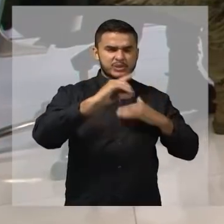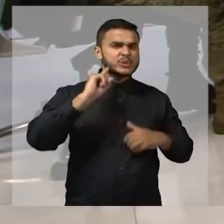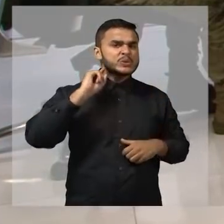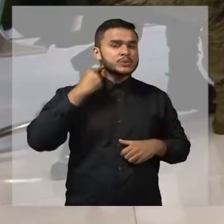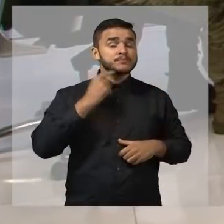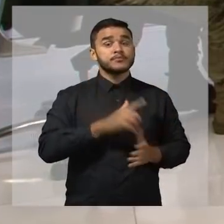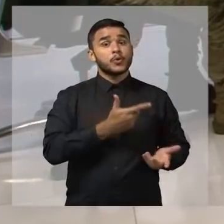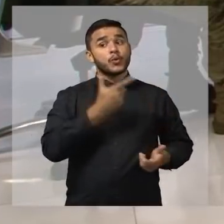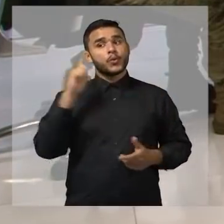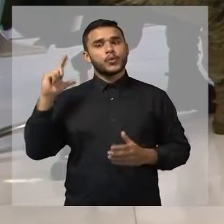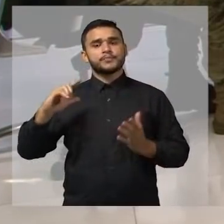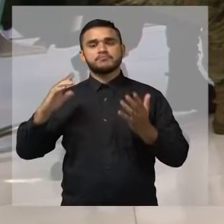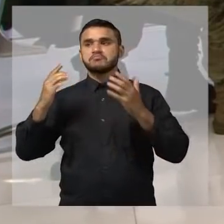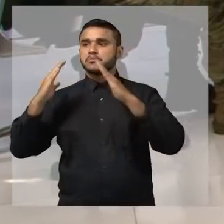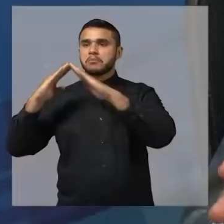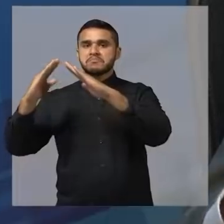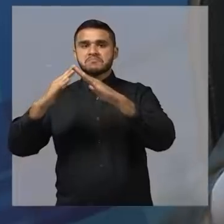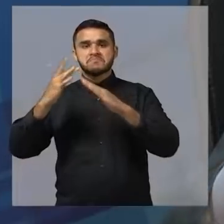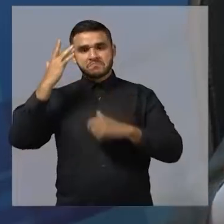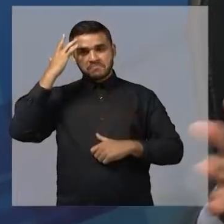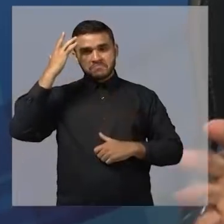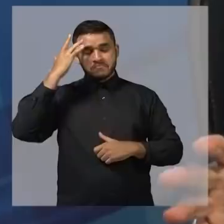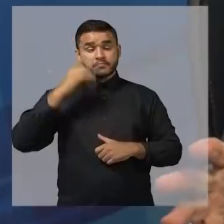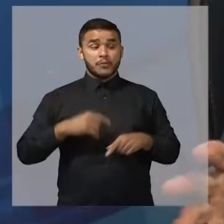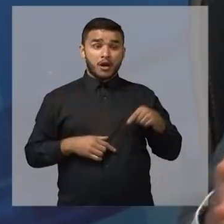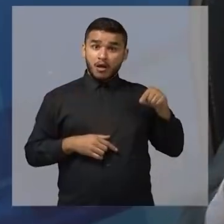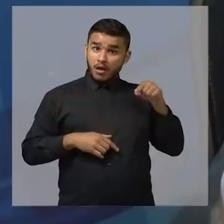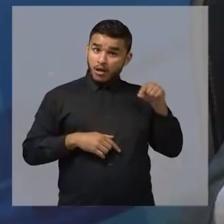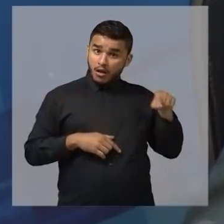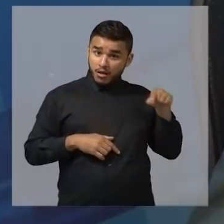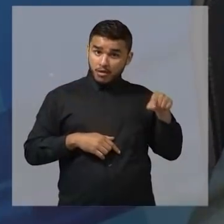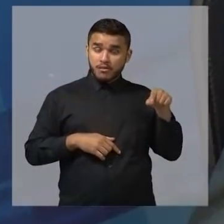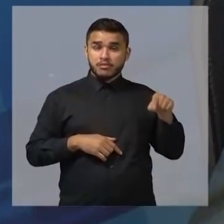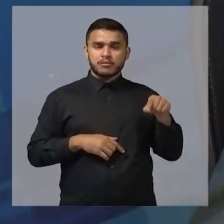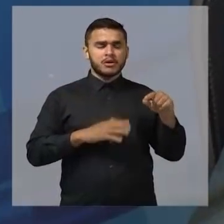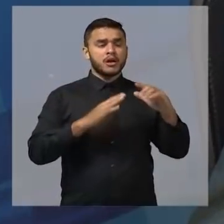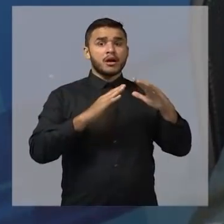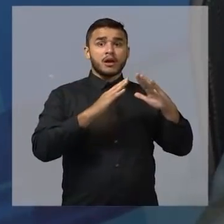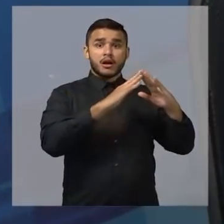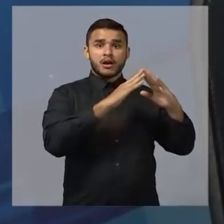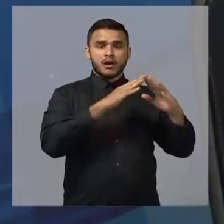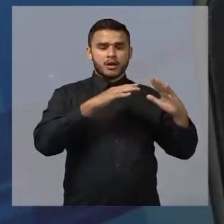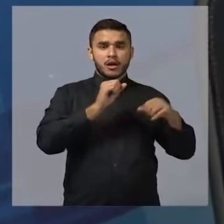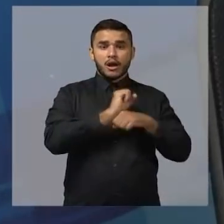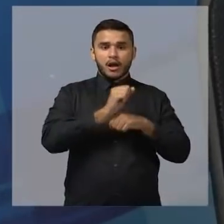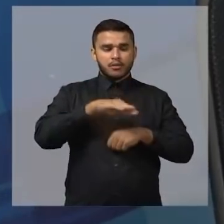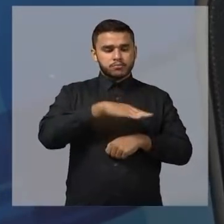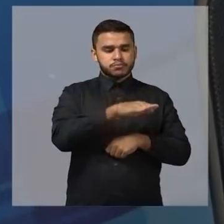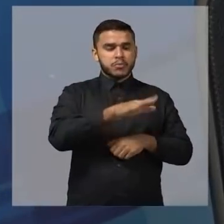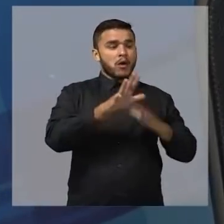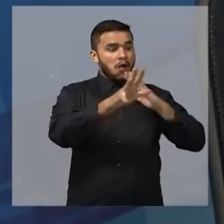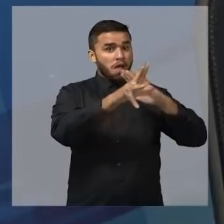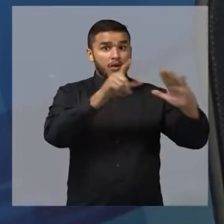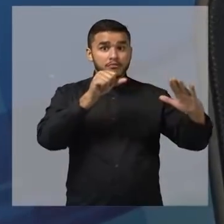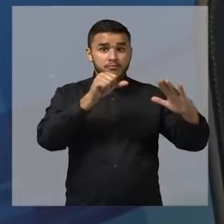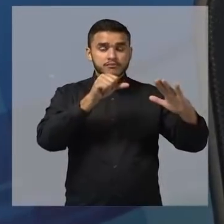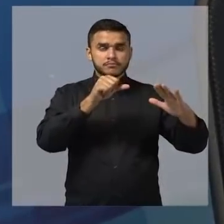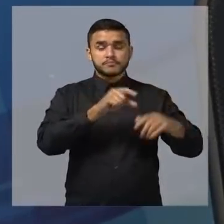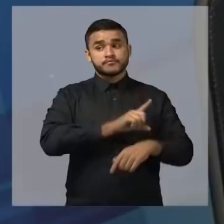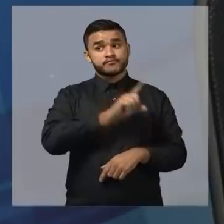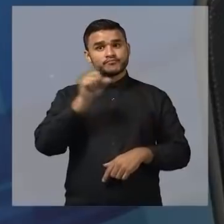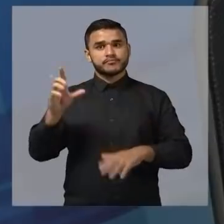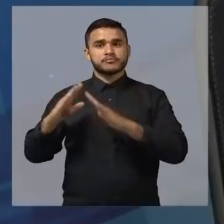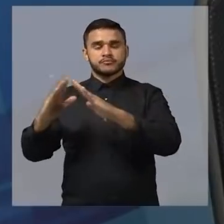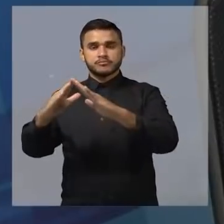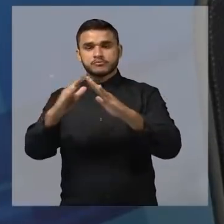cuidado. O carro que ficou no bairro abandonado foi saqueado na primeira noite. O carro que ficou no bairro bem cuidado não